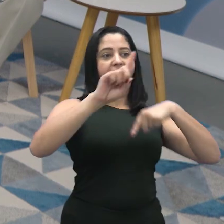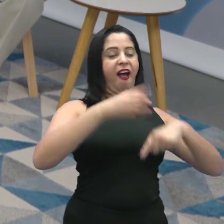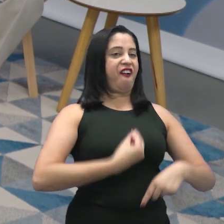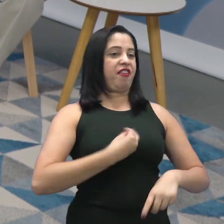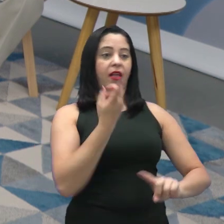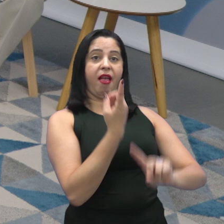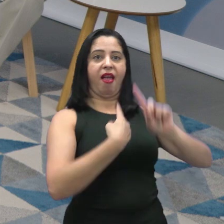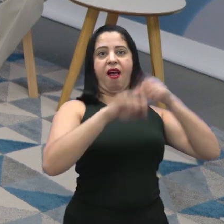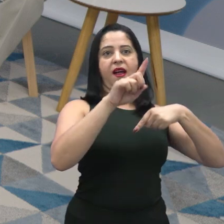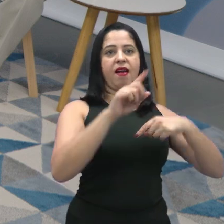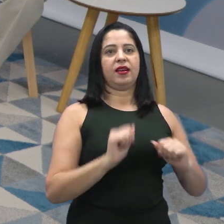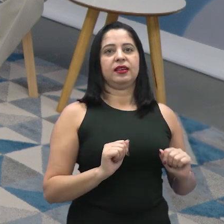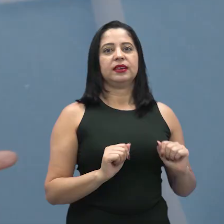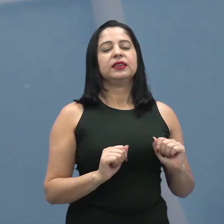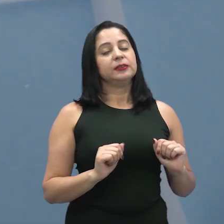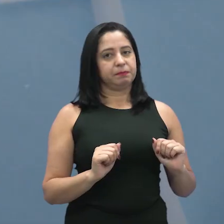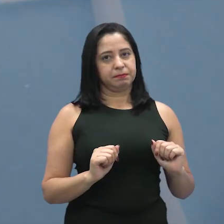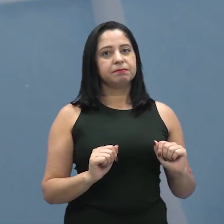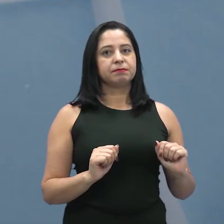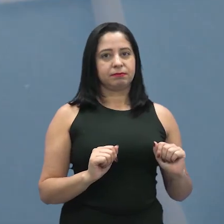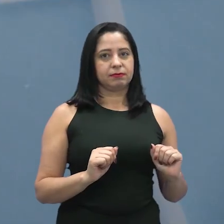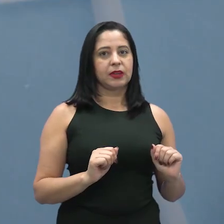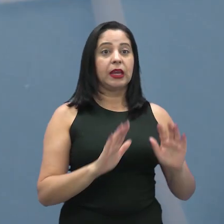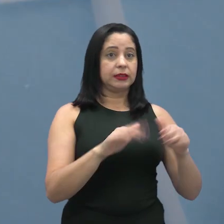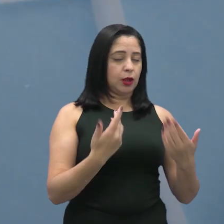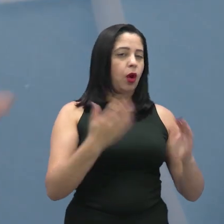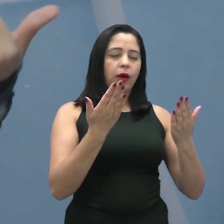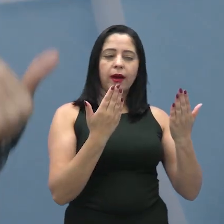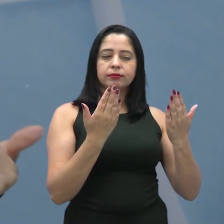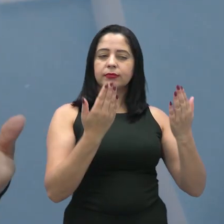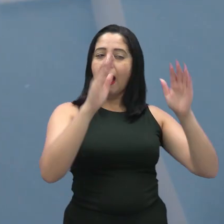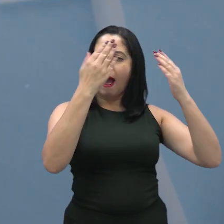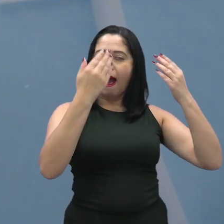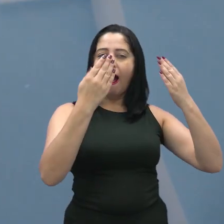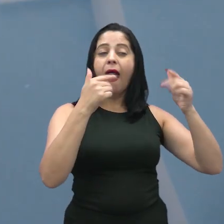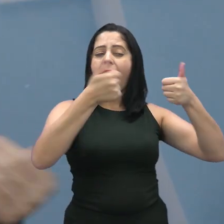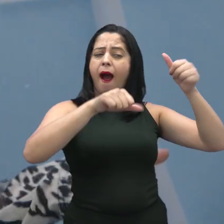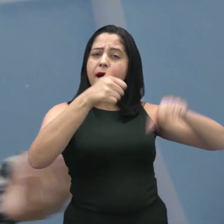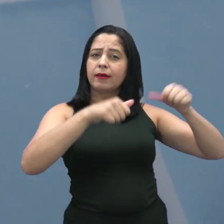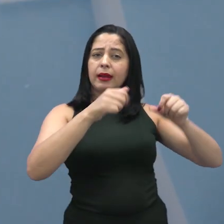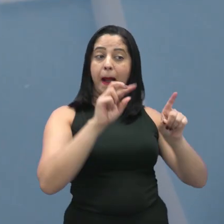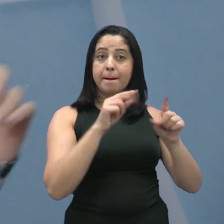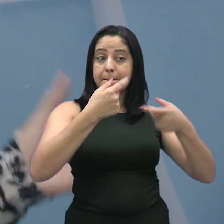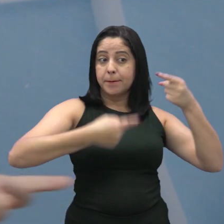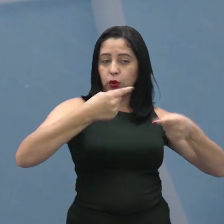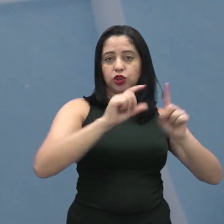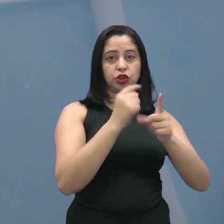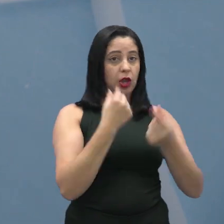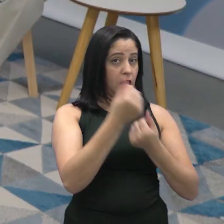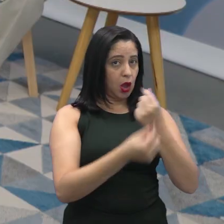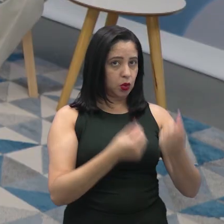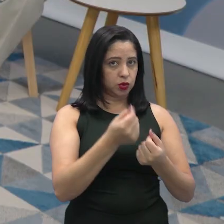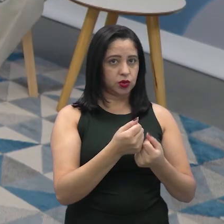pode até fazer uma análise, né, política e econômica dos últimos anos, né, as próprias pessoas que